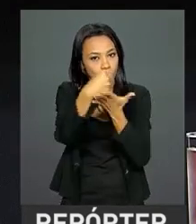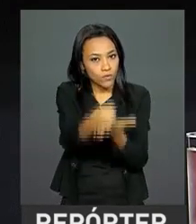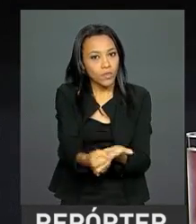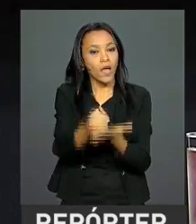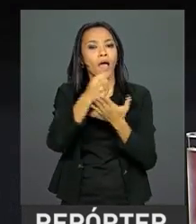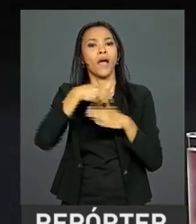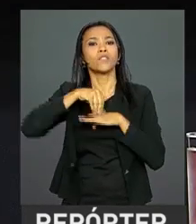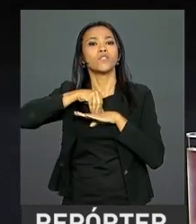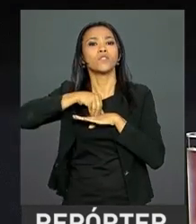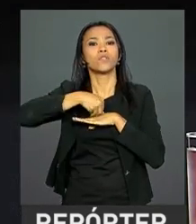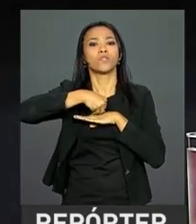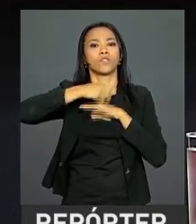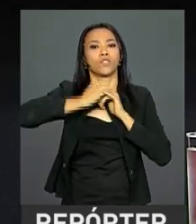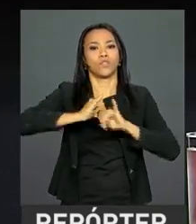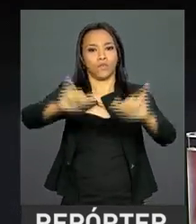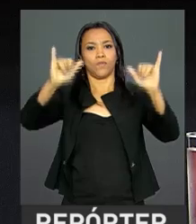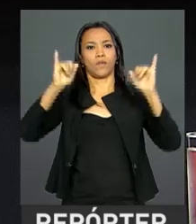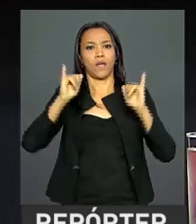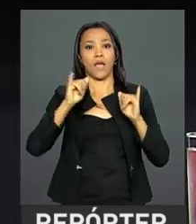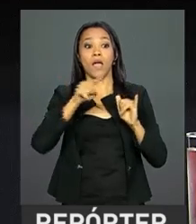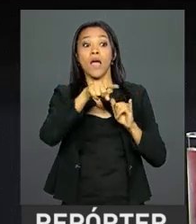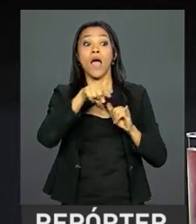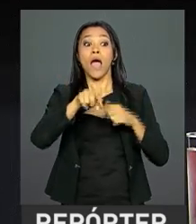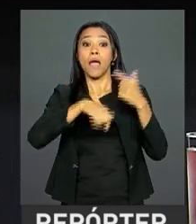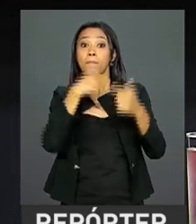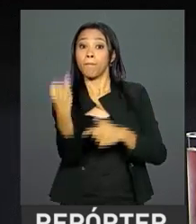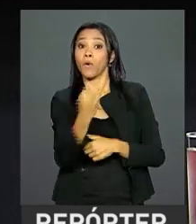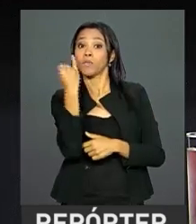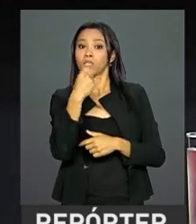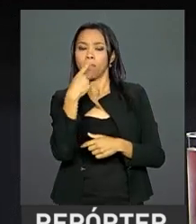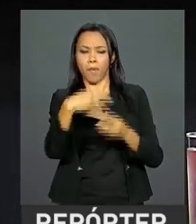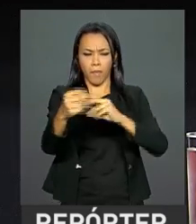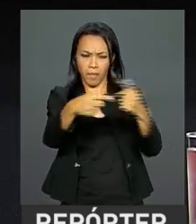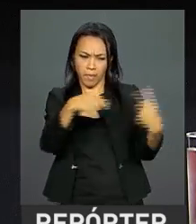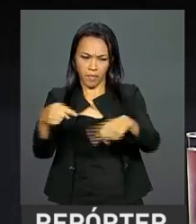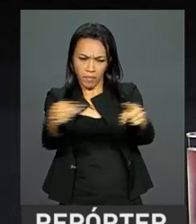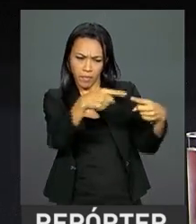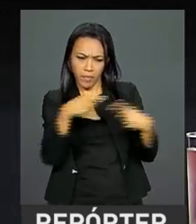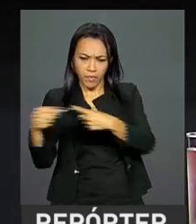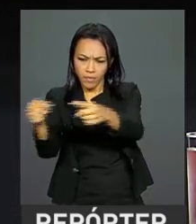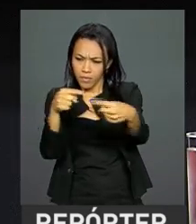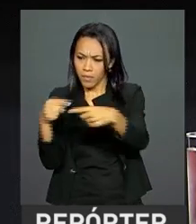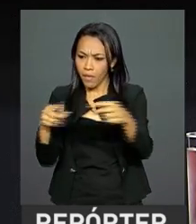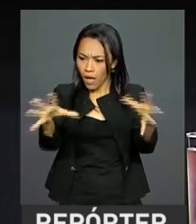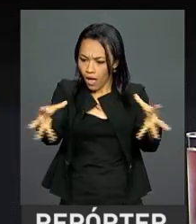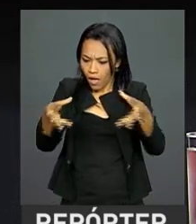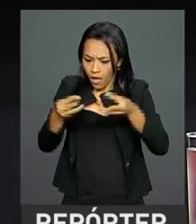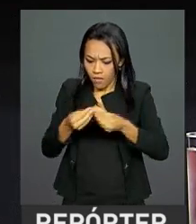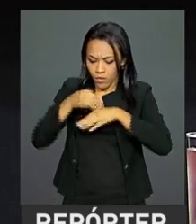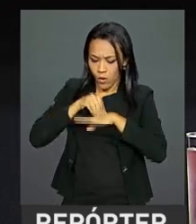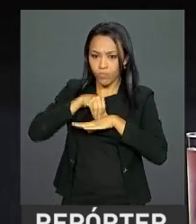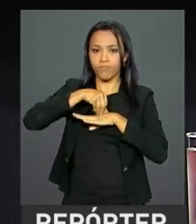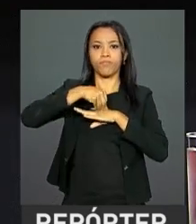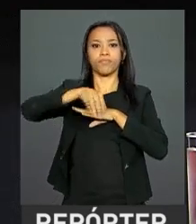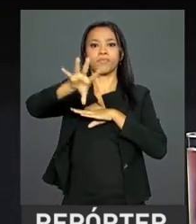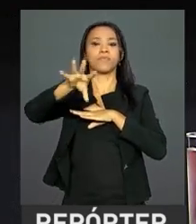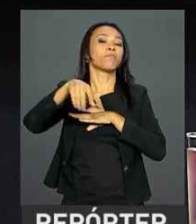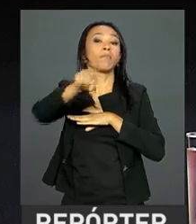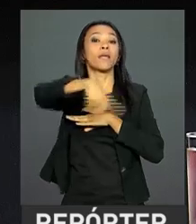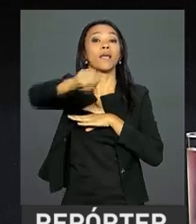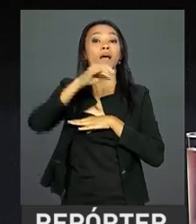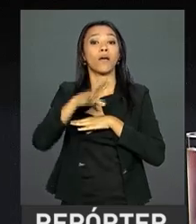a importância do que vocês irão construir para que a sociedade conheça e possa